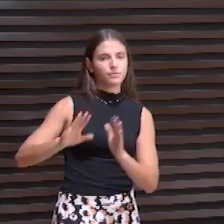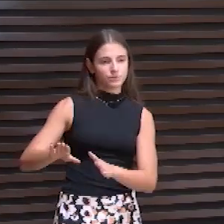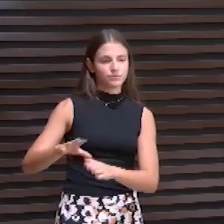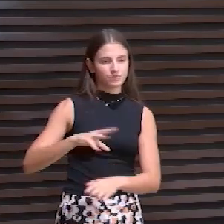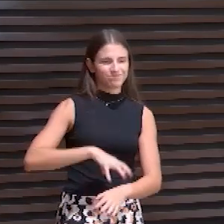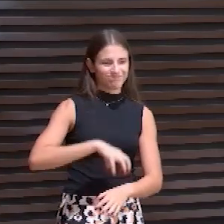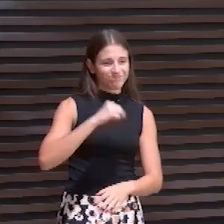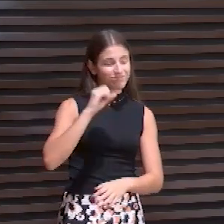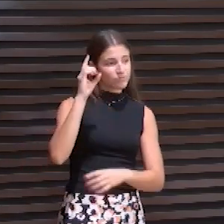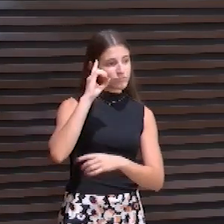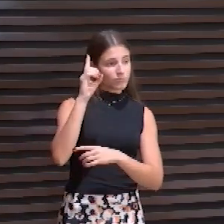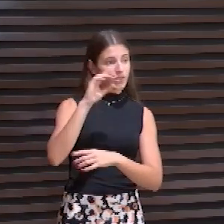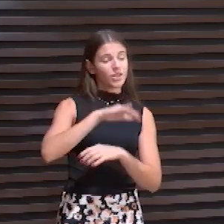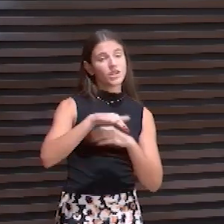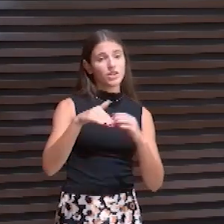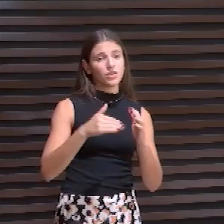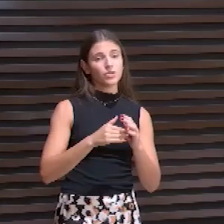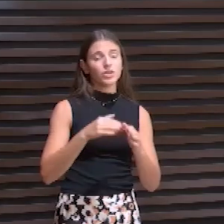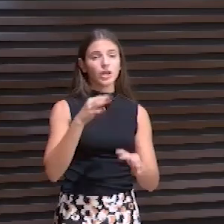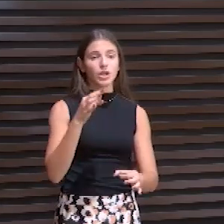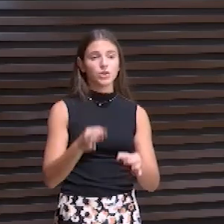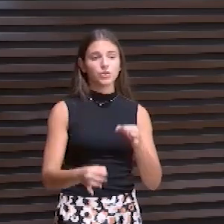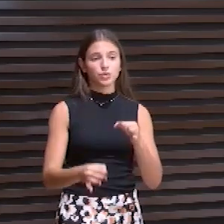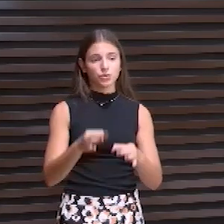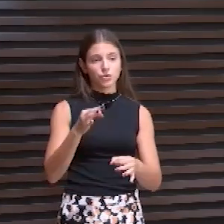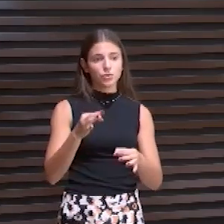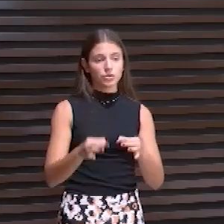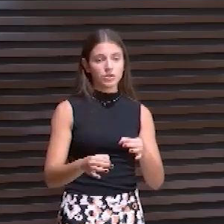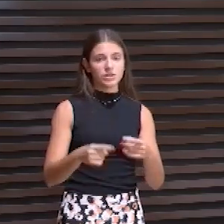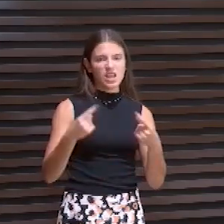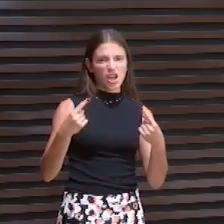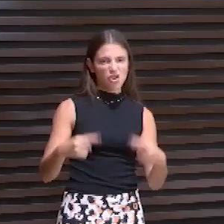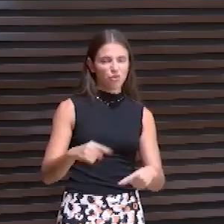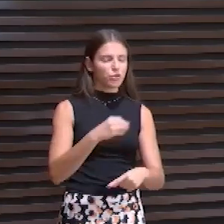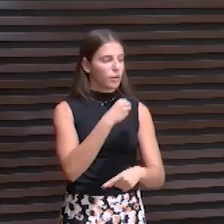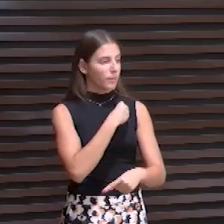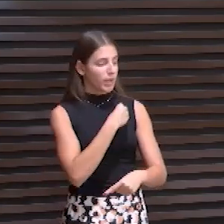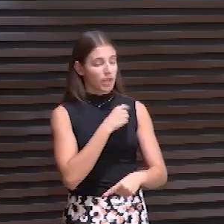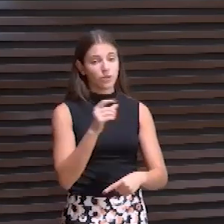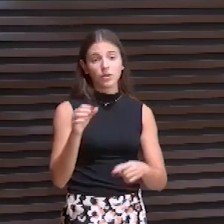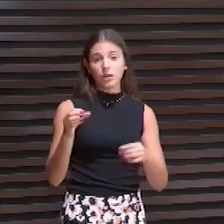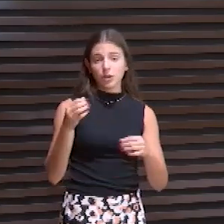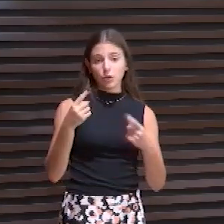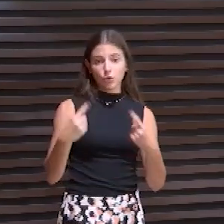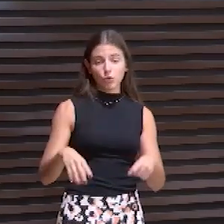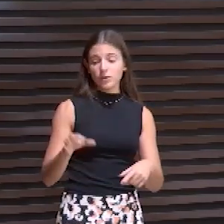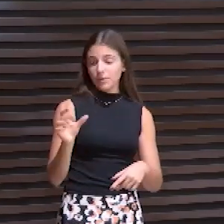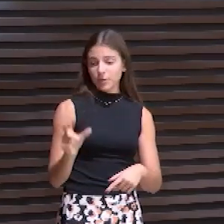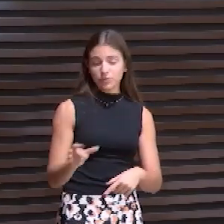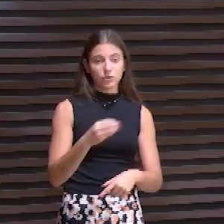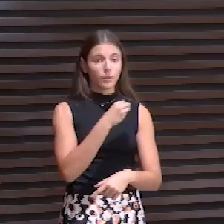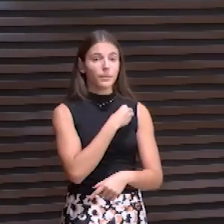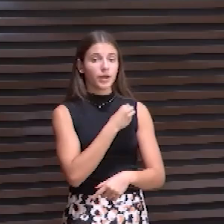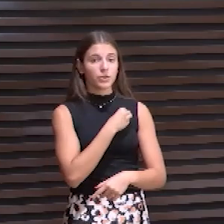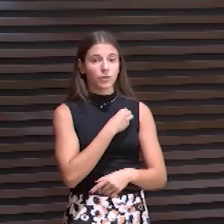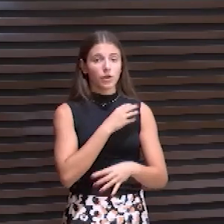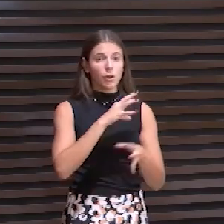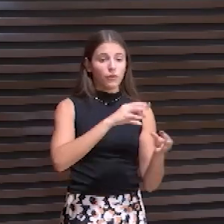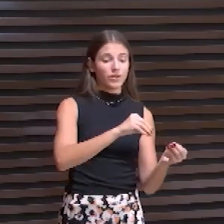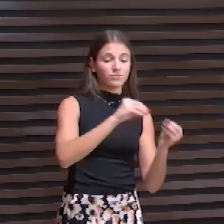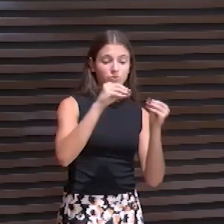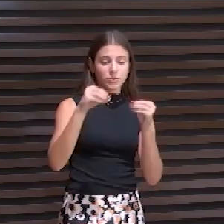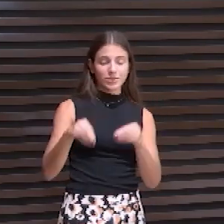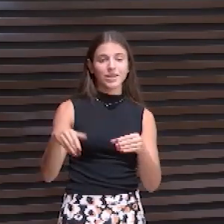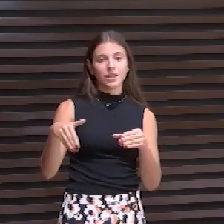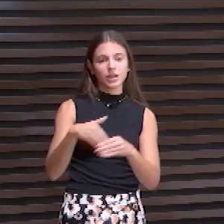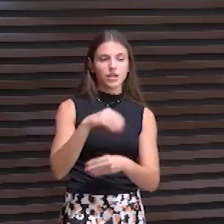necessitava sobre o pecado e sobre o pecador foi aplacado no corpo de Cristo. E quando Jesus Cristo é ressuscitado